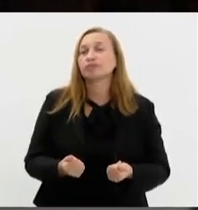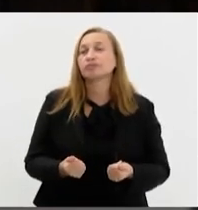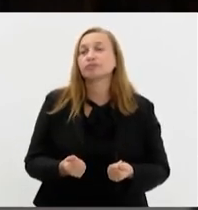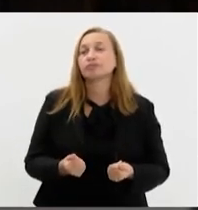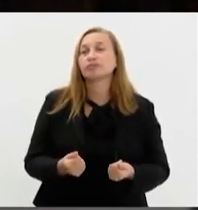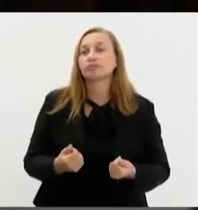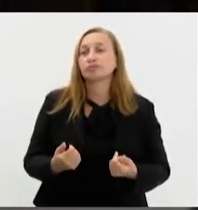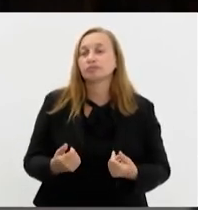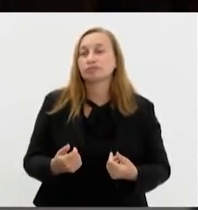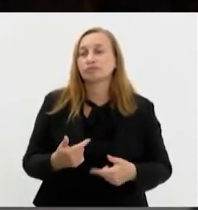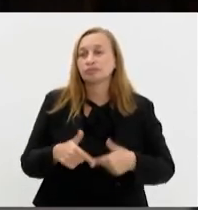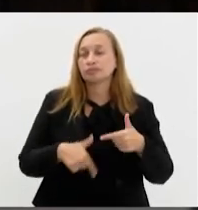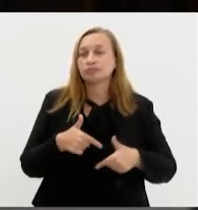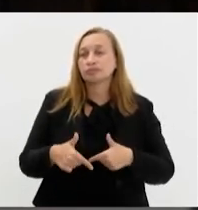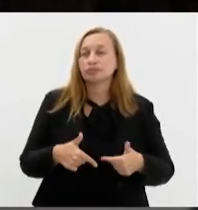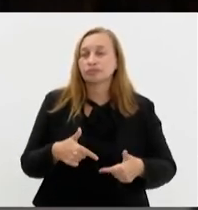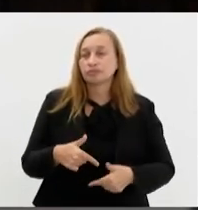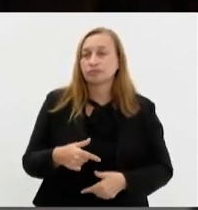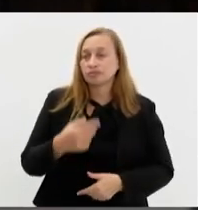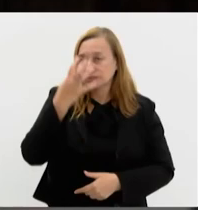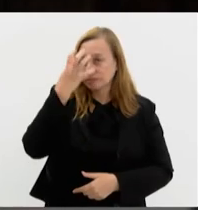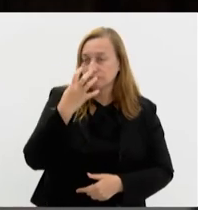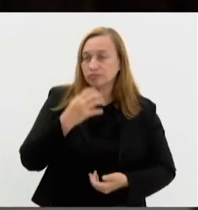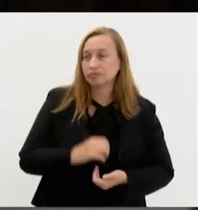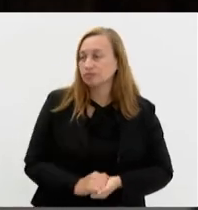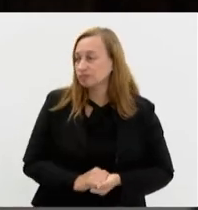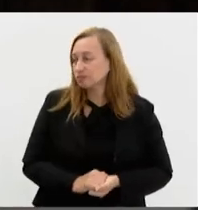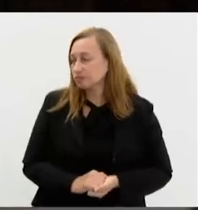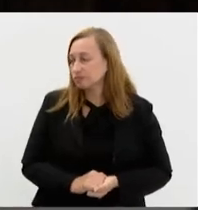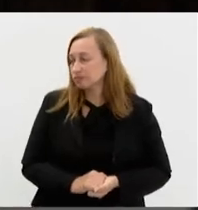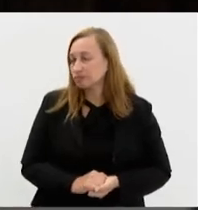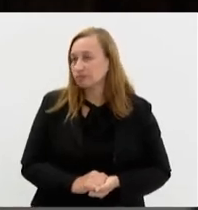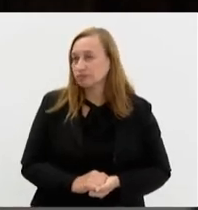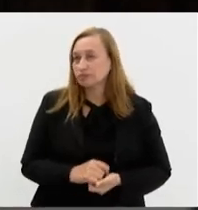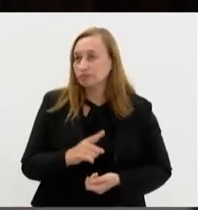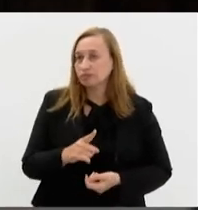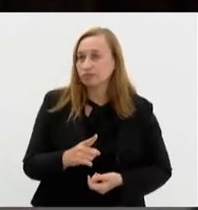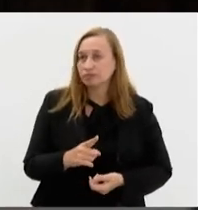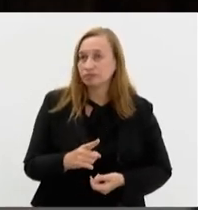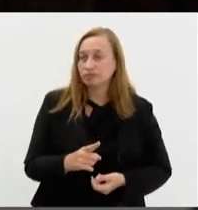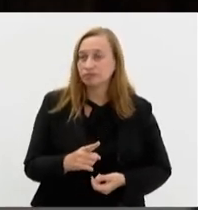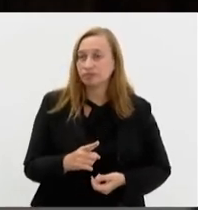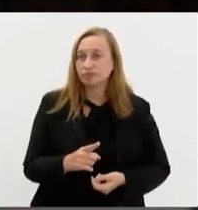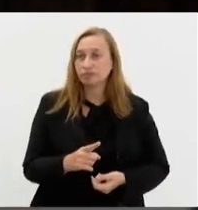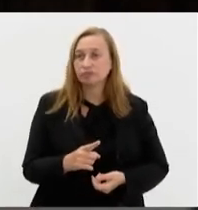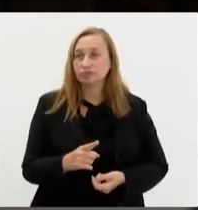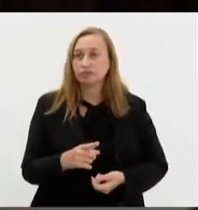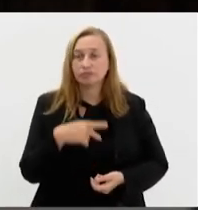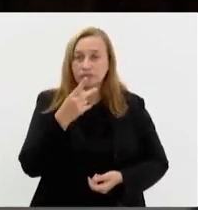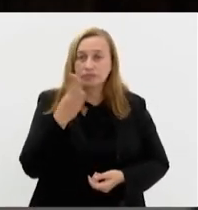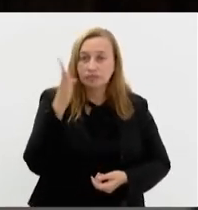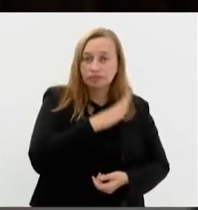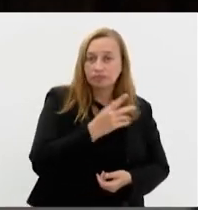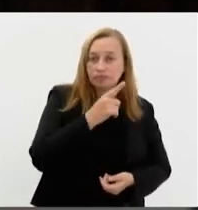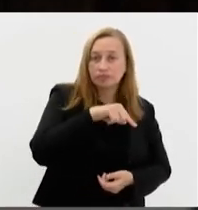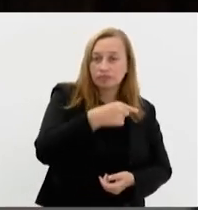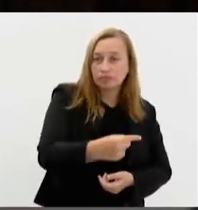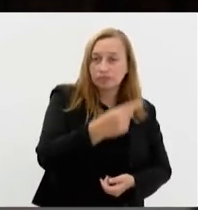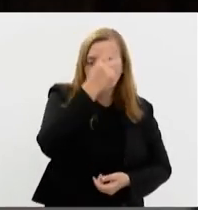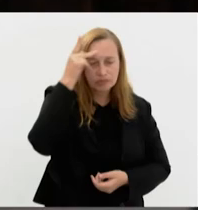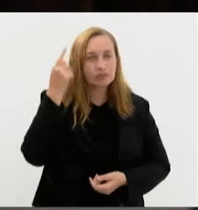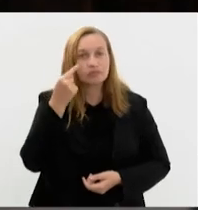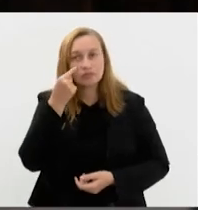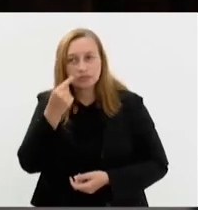tão célere quanto o processo eleitoral seja você difamando candidatos ou como mais recentemente nós